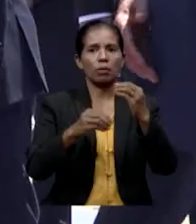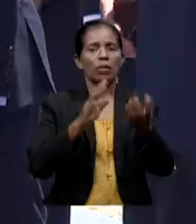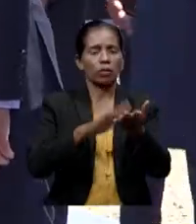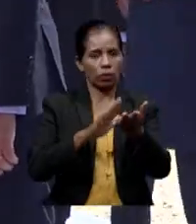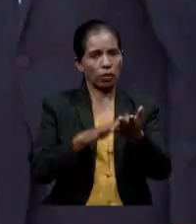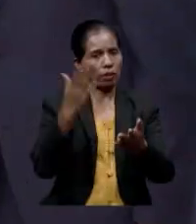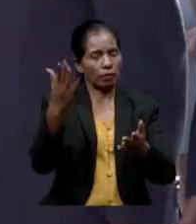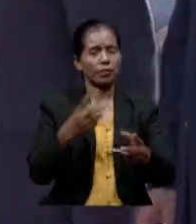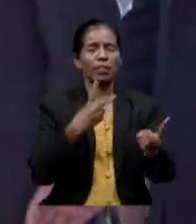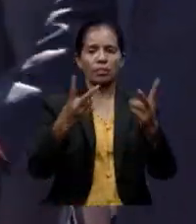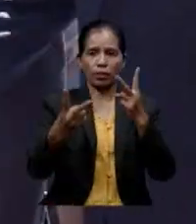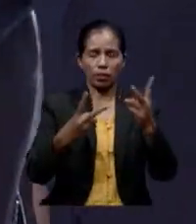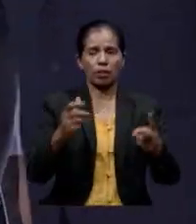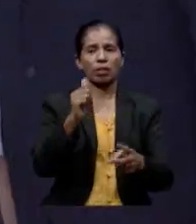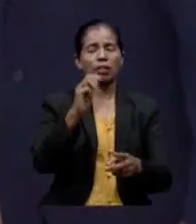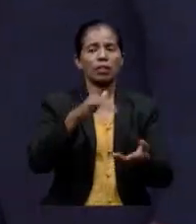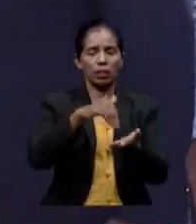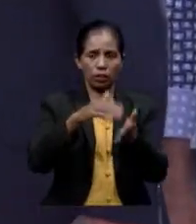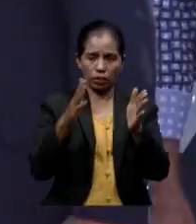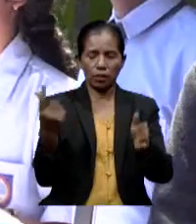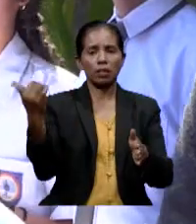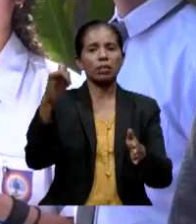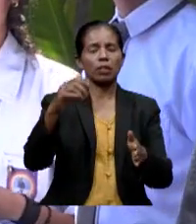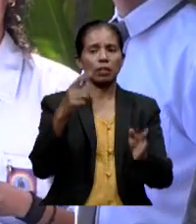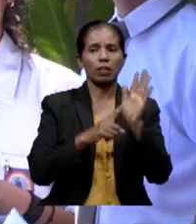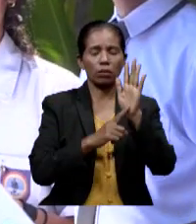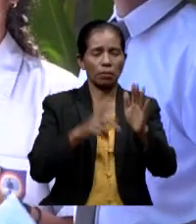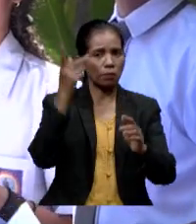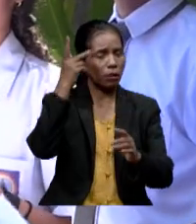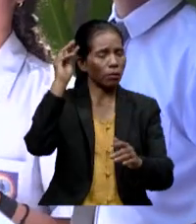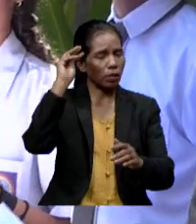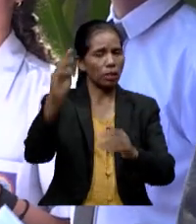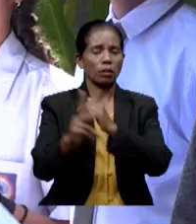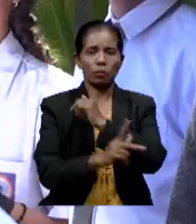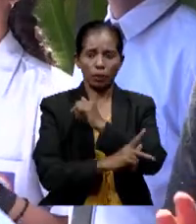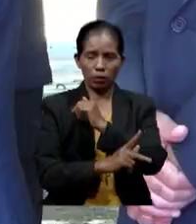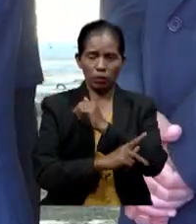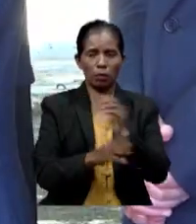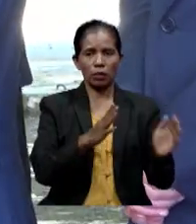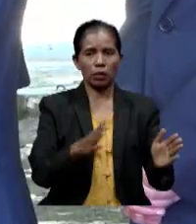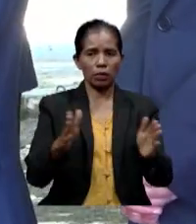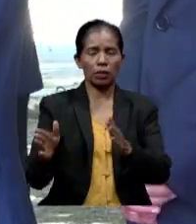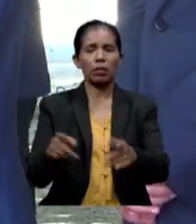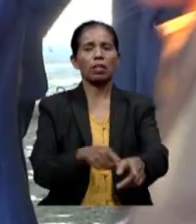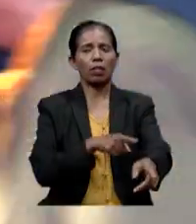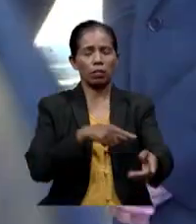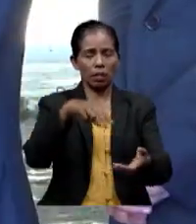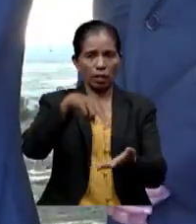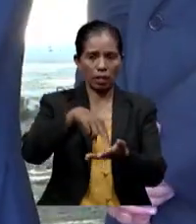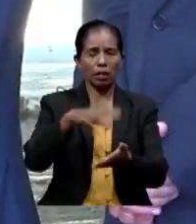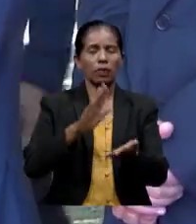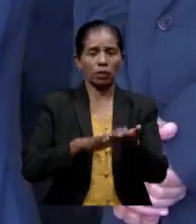referem. E a visita-Né, antigo aluno Cira explica para o Primeiro-Ministro de Portugal, quando para processo Naruk, existência escola-Né,